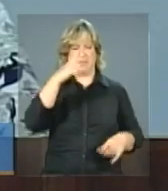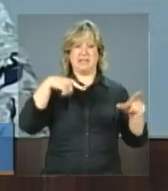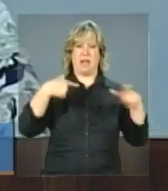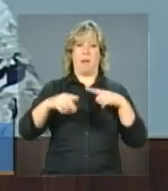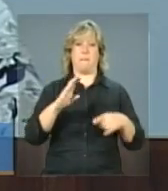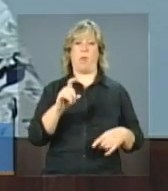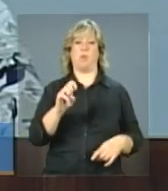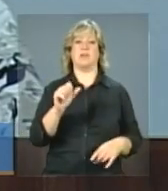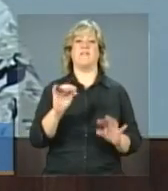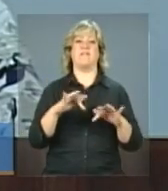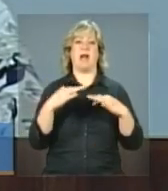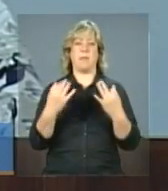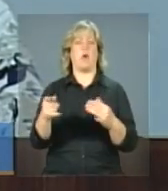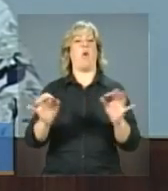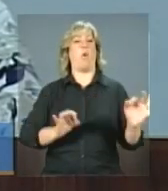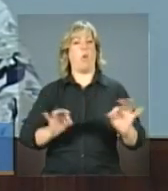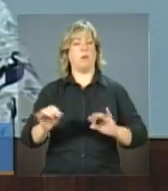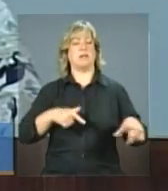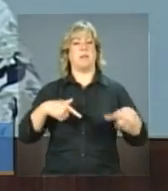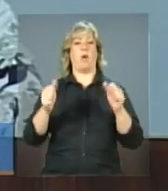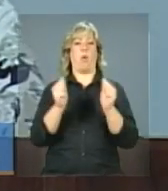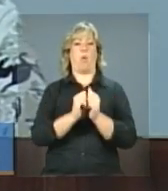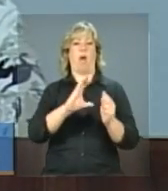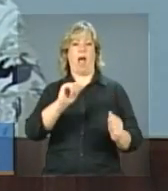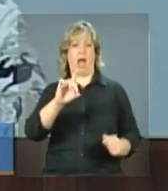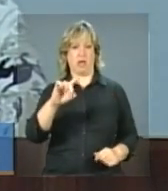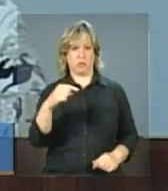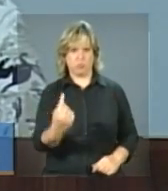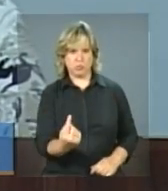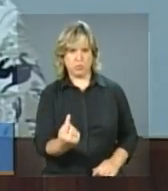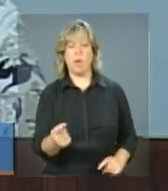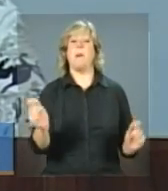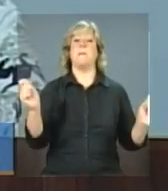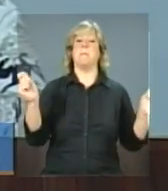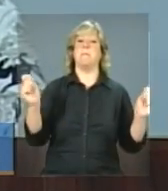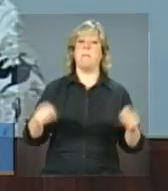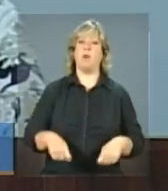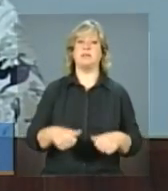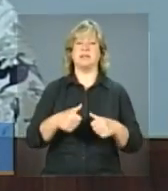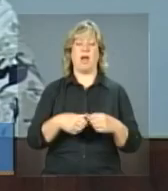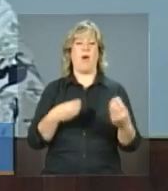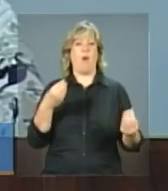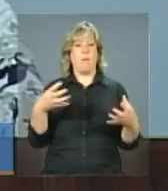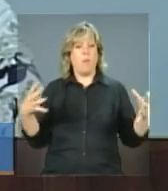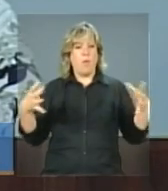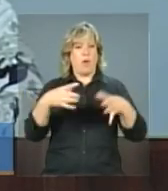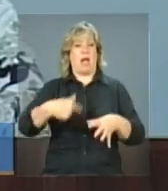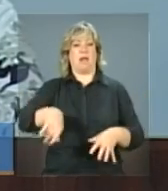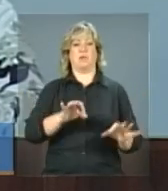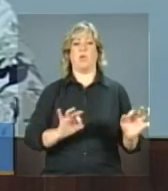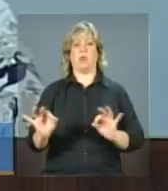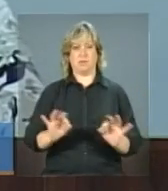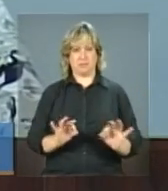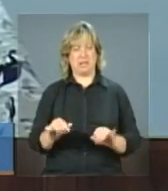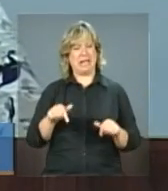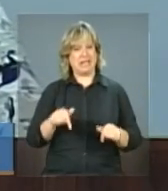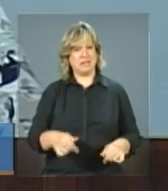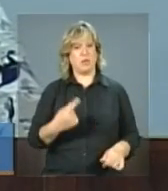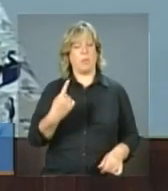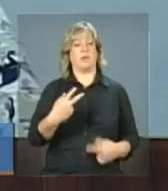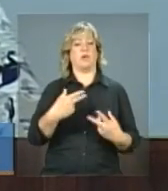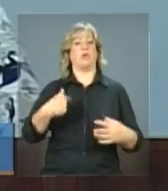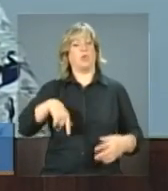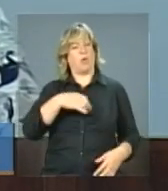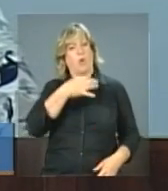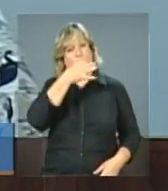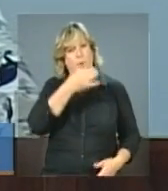que coordenam e trabalham com o Cadastro Único, estejam, né, como membros desta coordenação. Então, isso é uma das coisas que nós